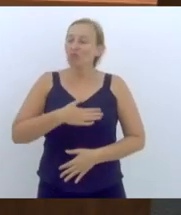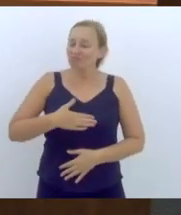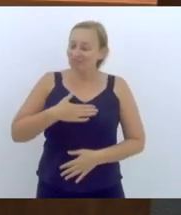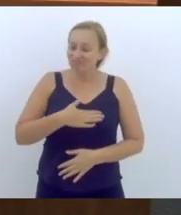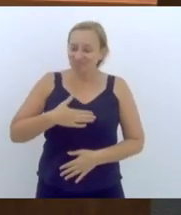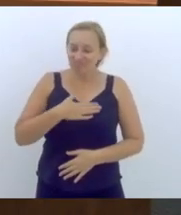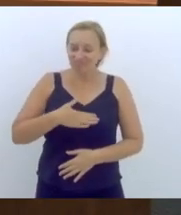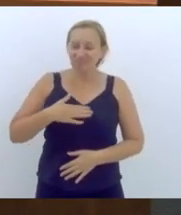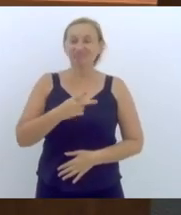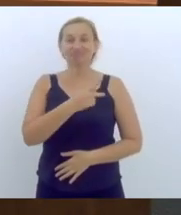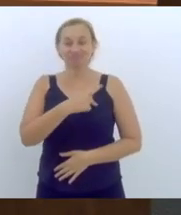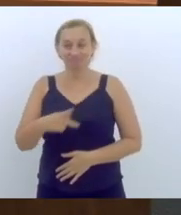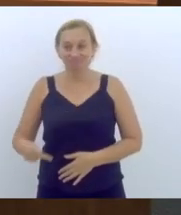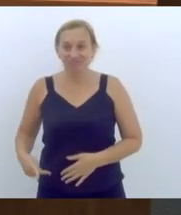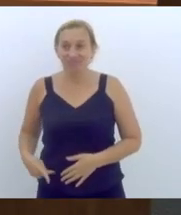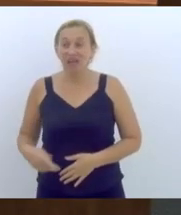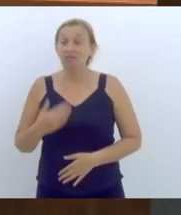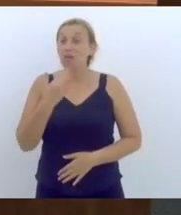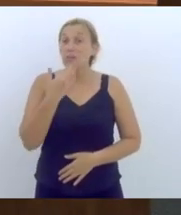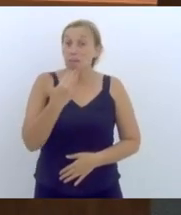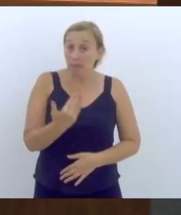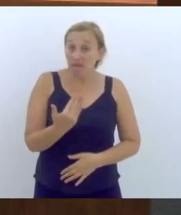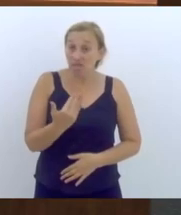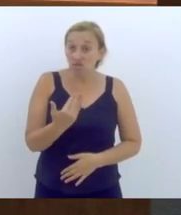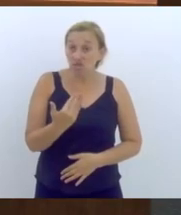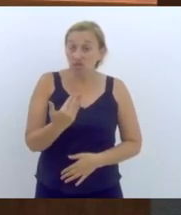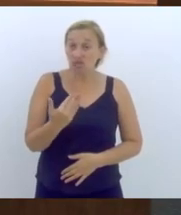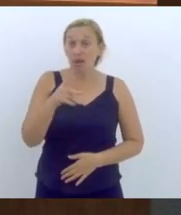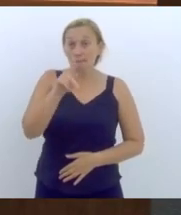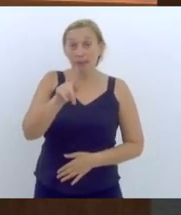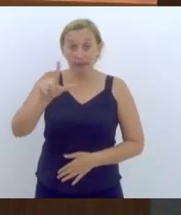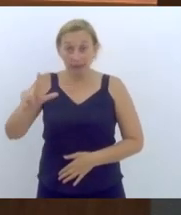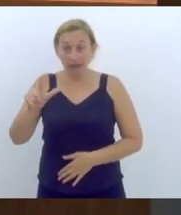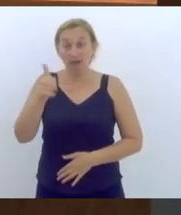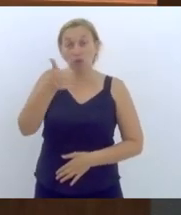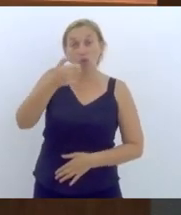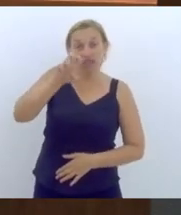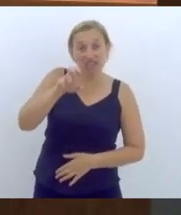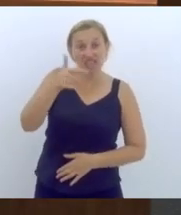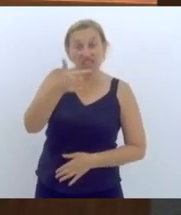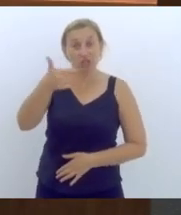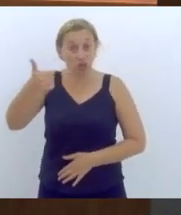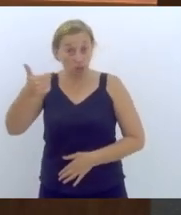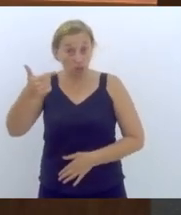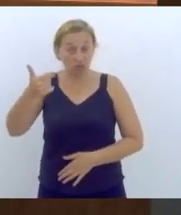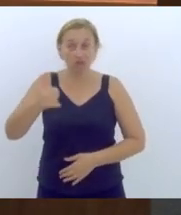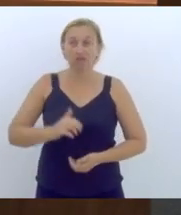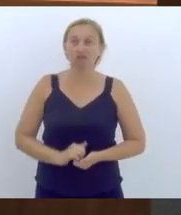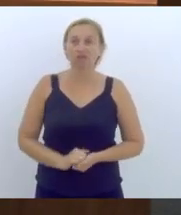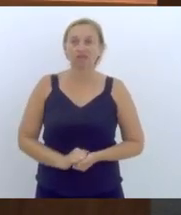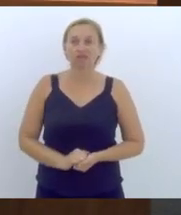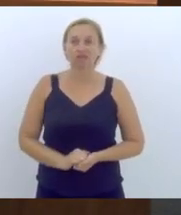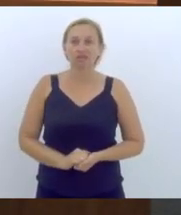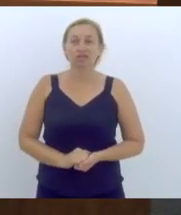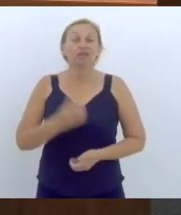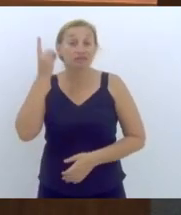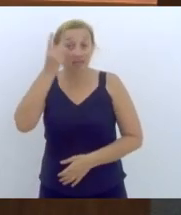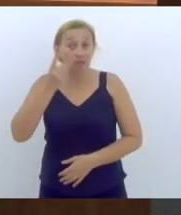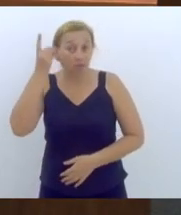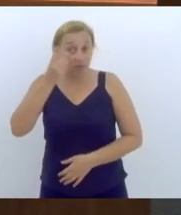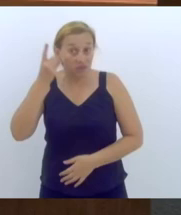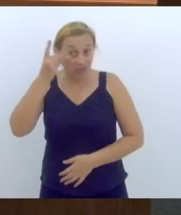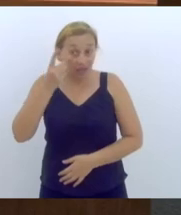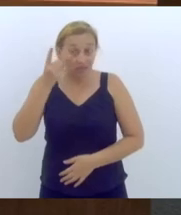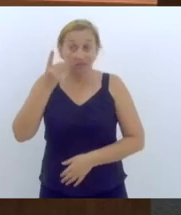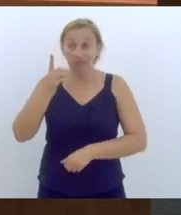Gostaria, presidenta, de solicitar que esse PL, o 1512, de autoria do deputado apresentado